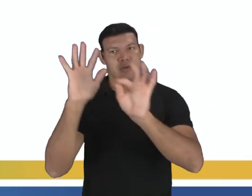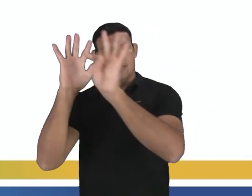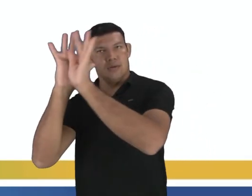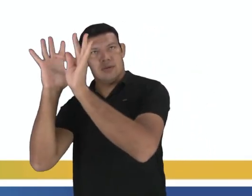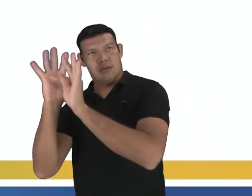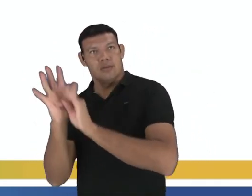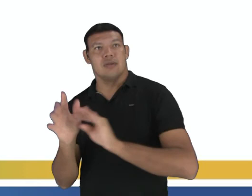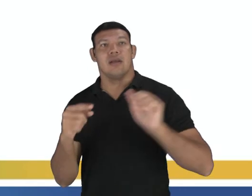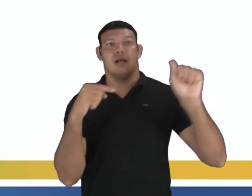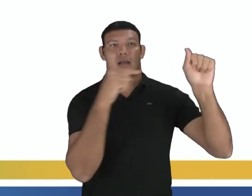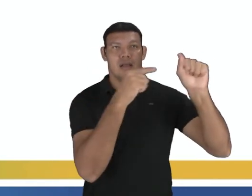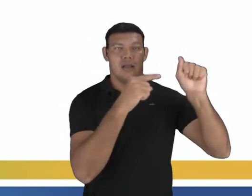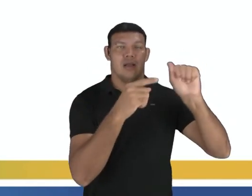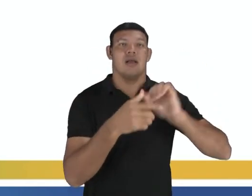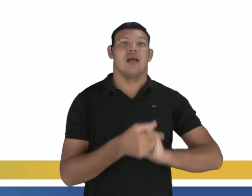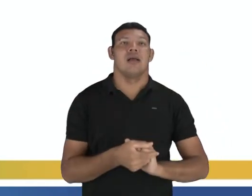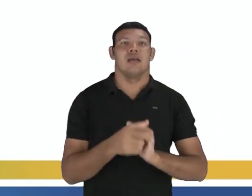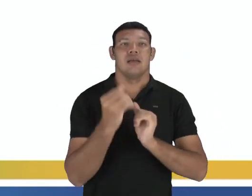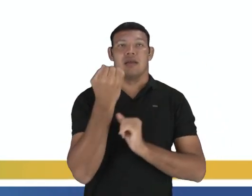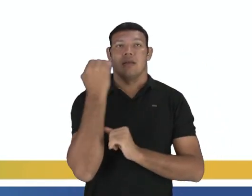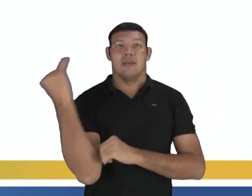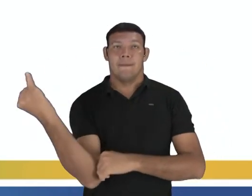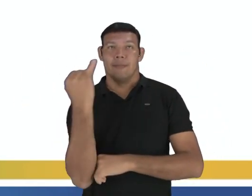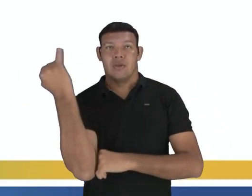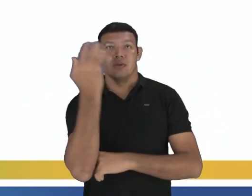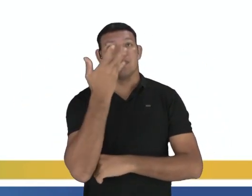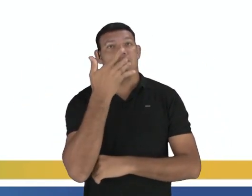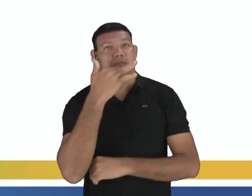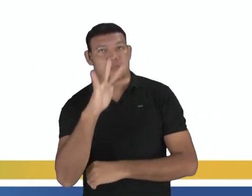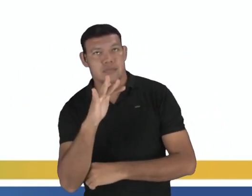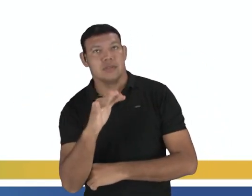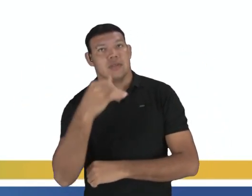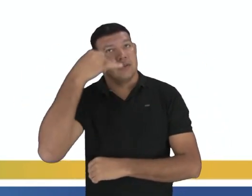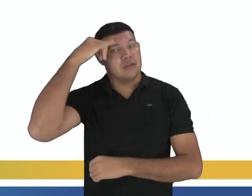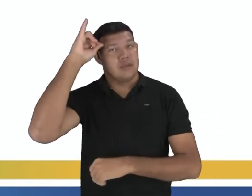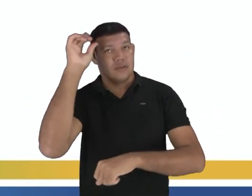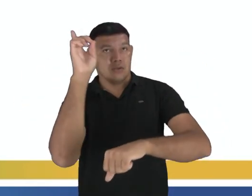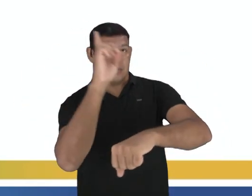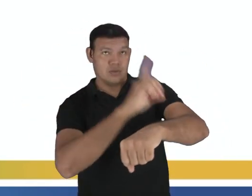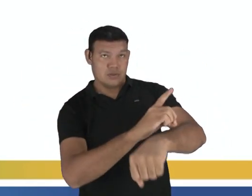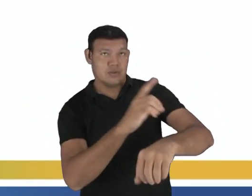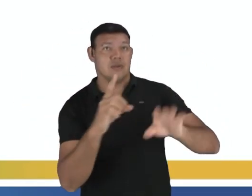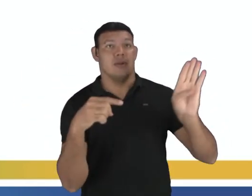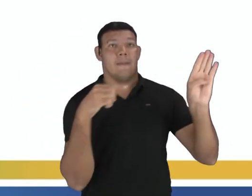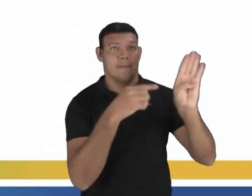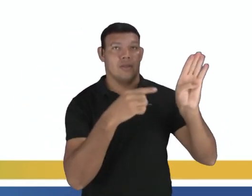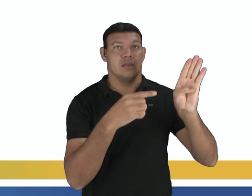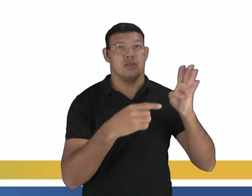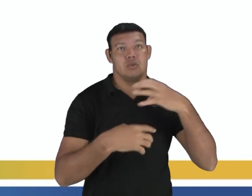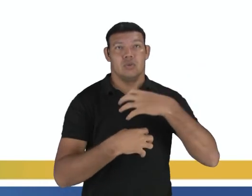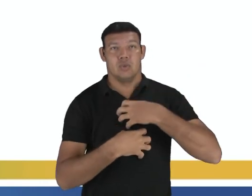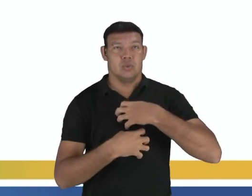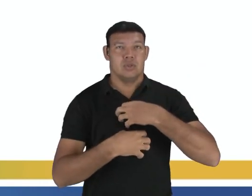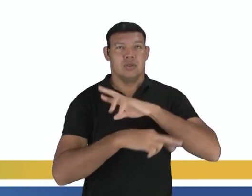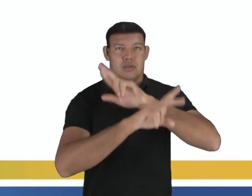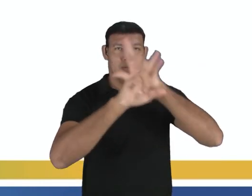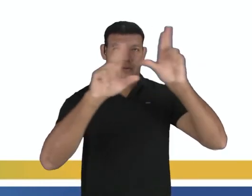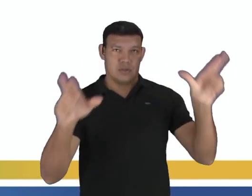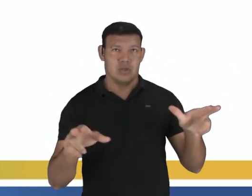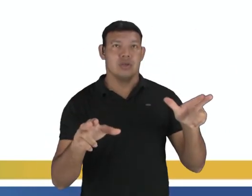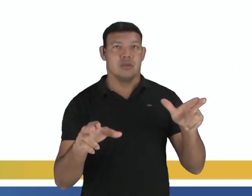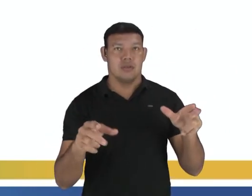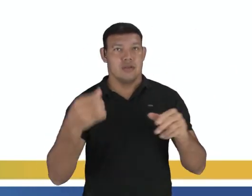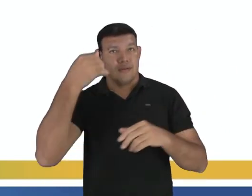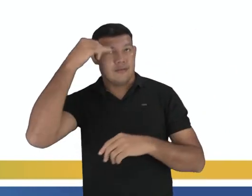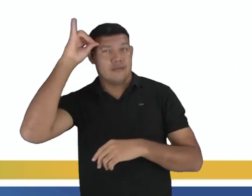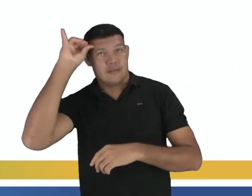letra A importância das crianças no combate à dengue. B, as formas de combate ao mosquito transmissor da dengue.